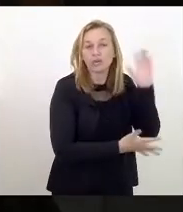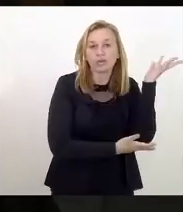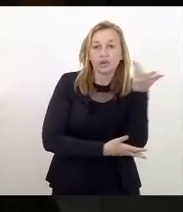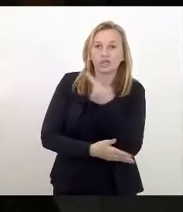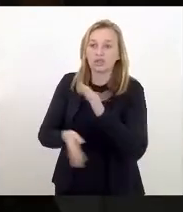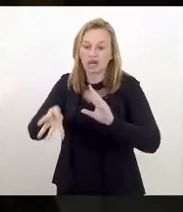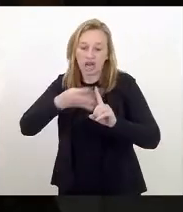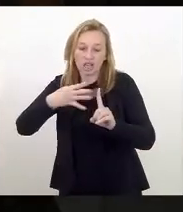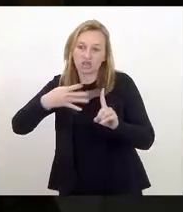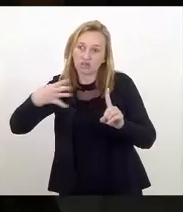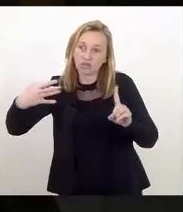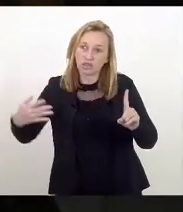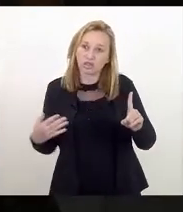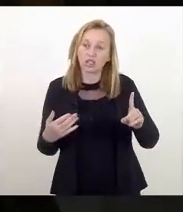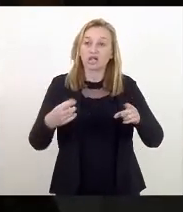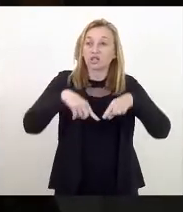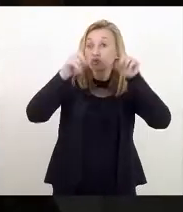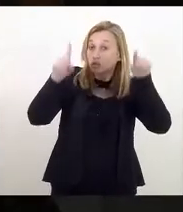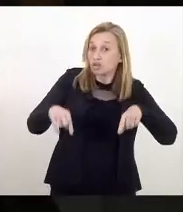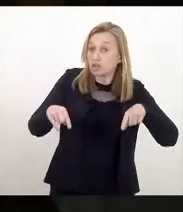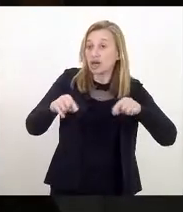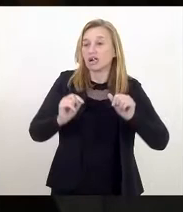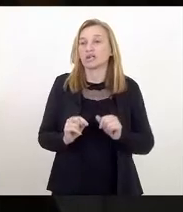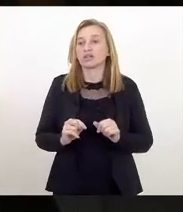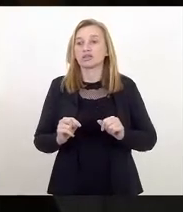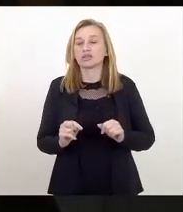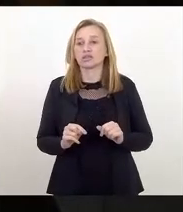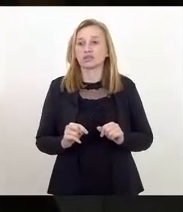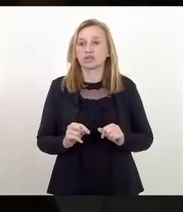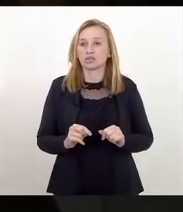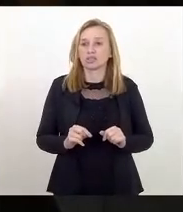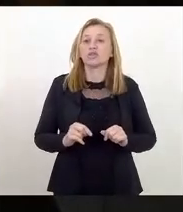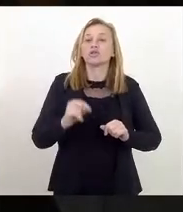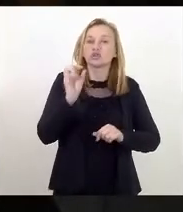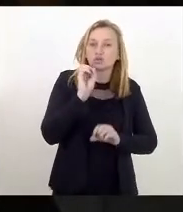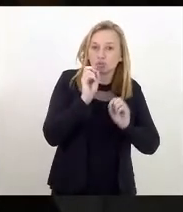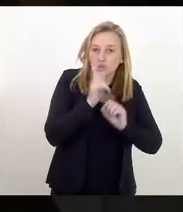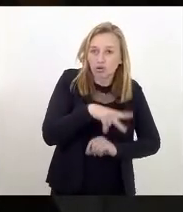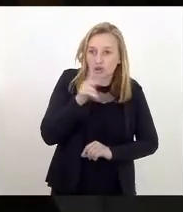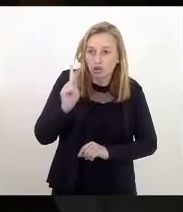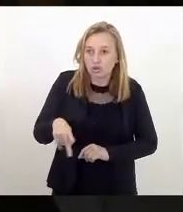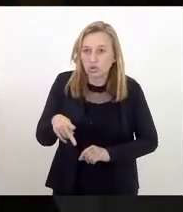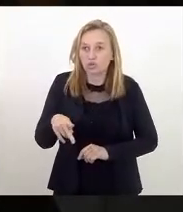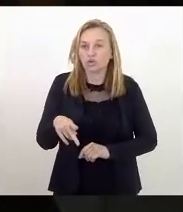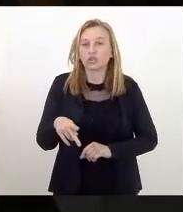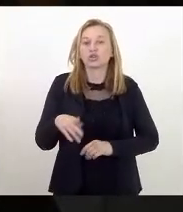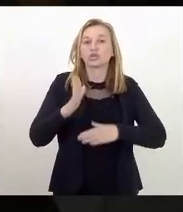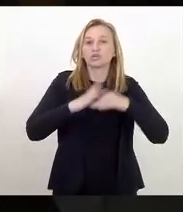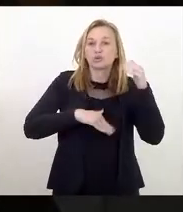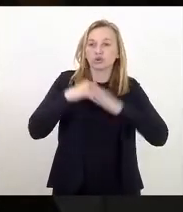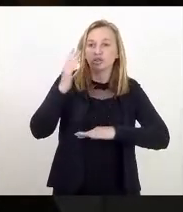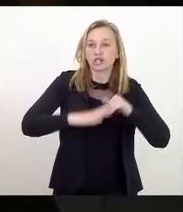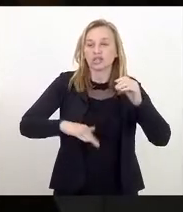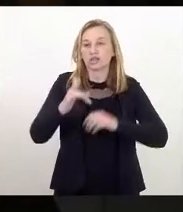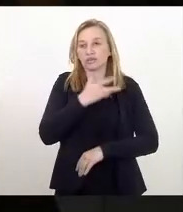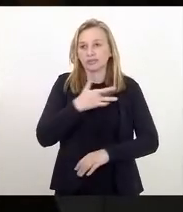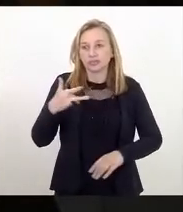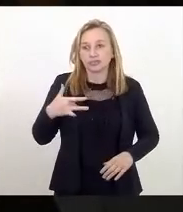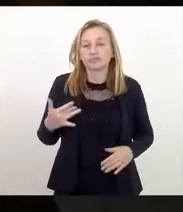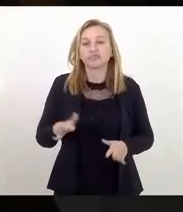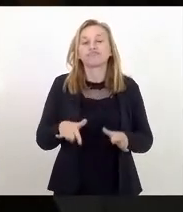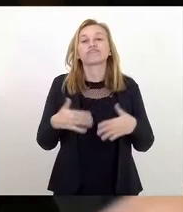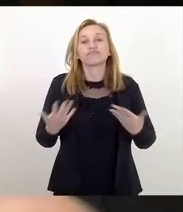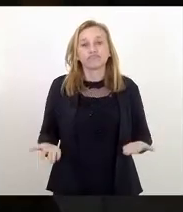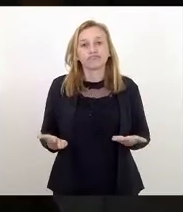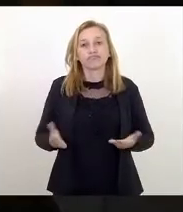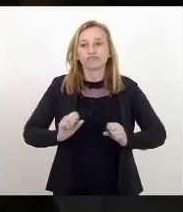LGBTs, para os funcionários, para os professores, para os profissionais da saúde. Então, eu